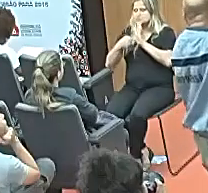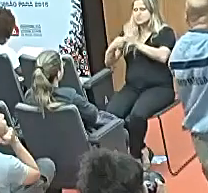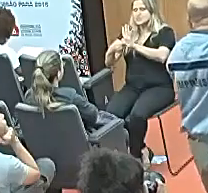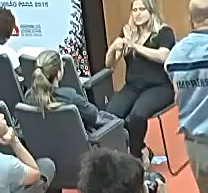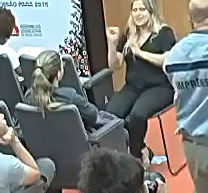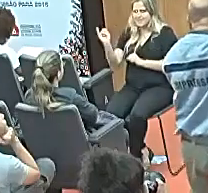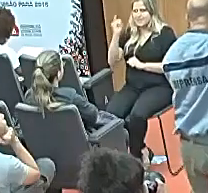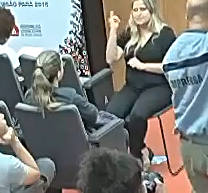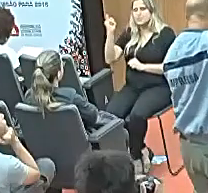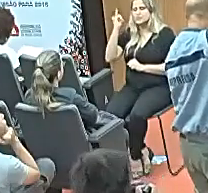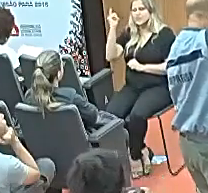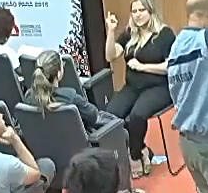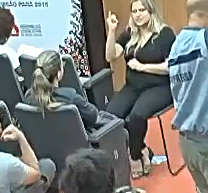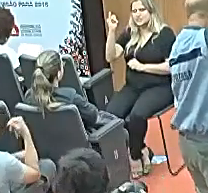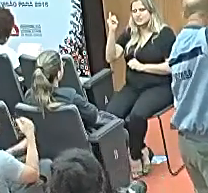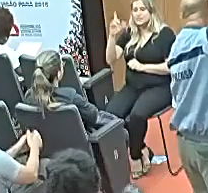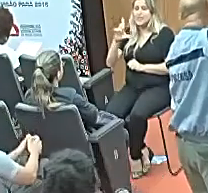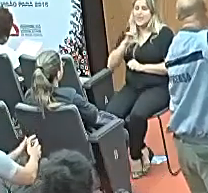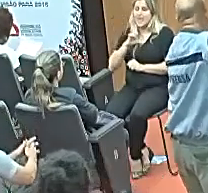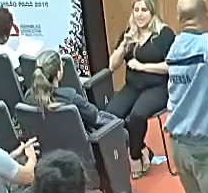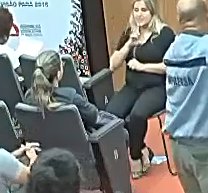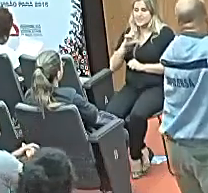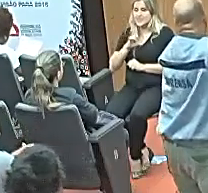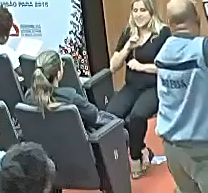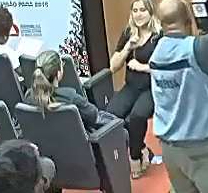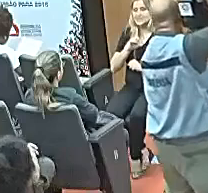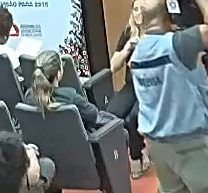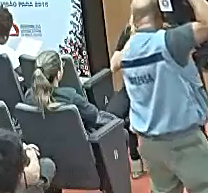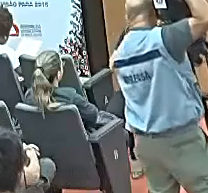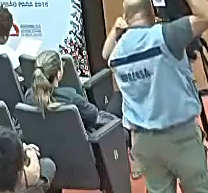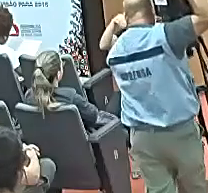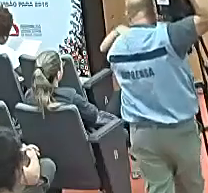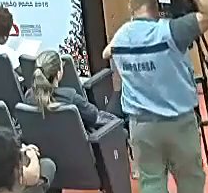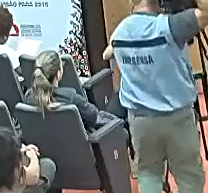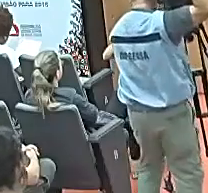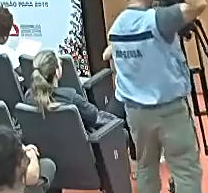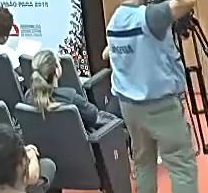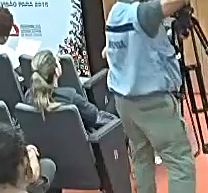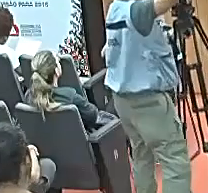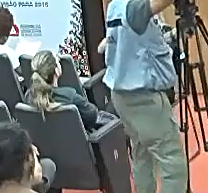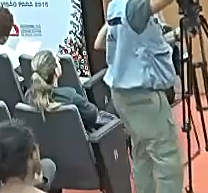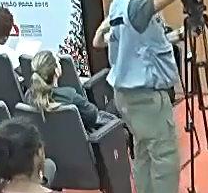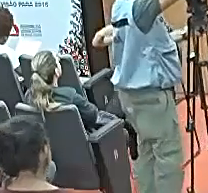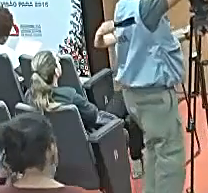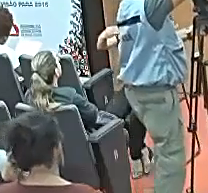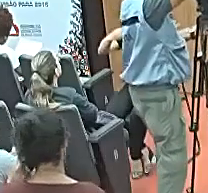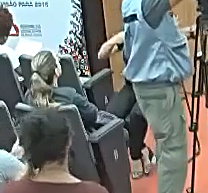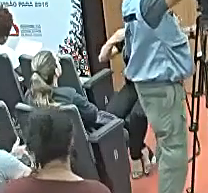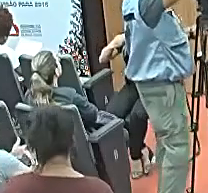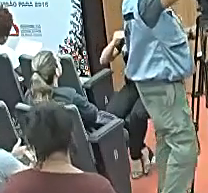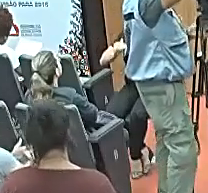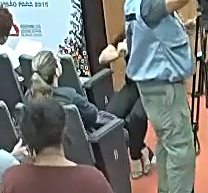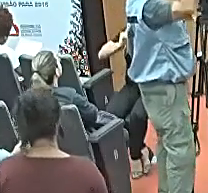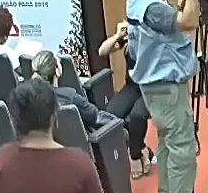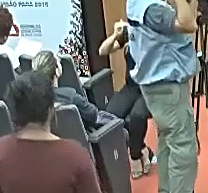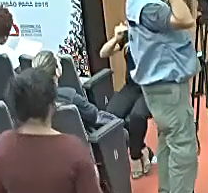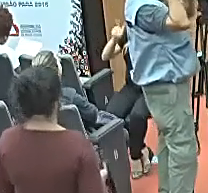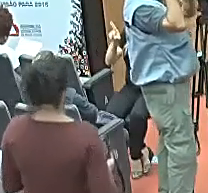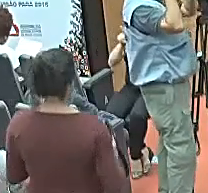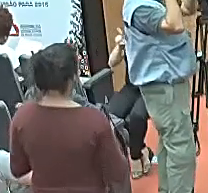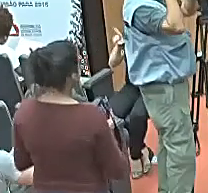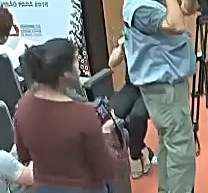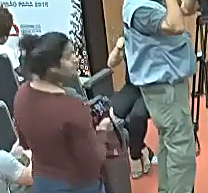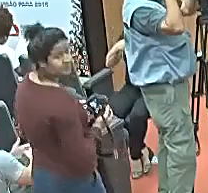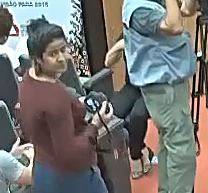foi ter levado ao interior e os 17 território de desenvolvimento de minas gerais o conhecimento não